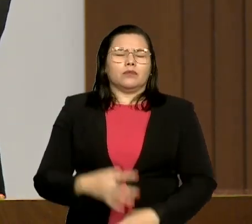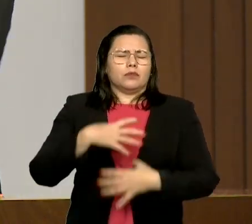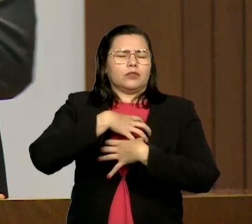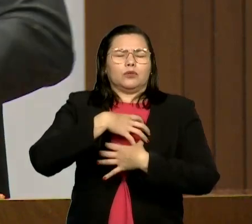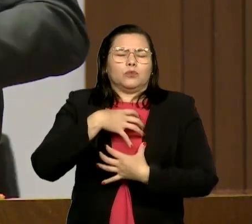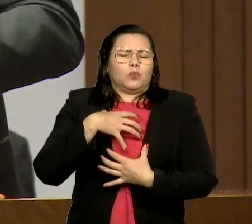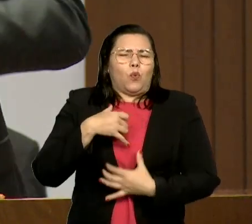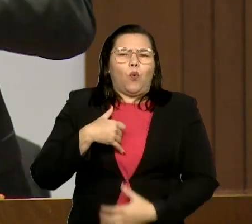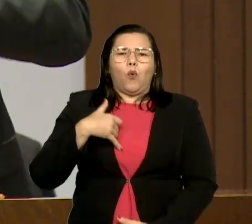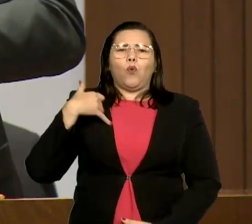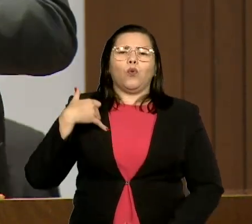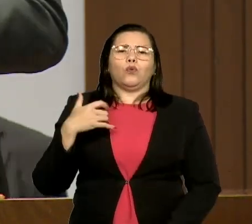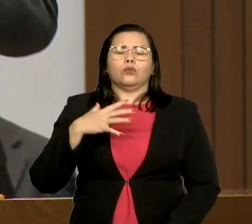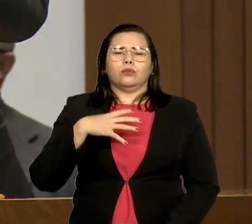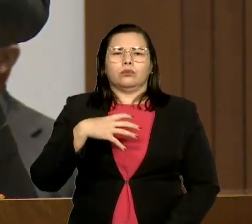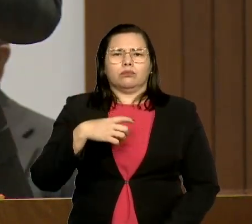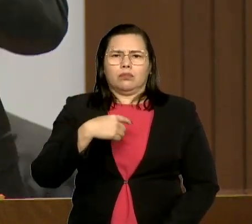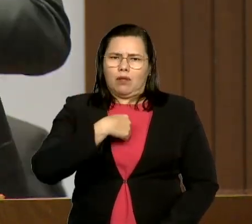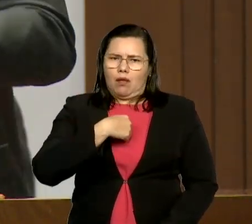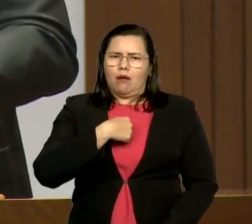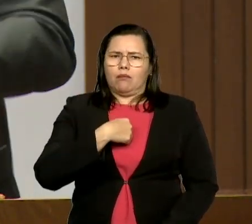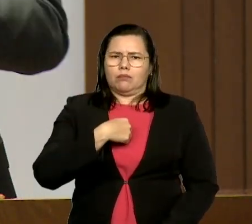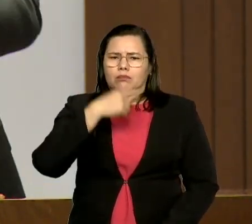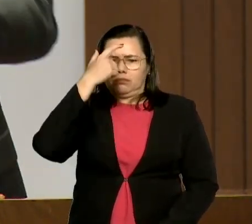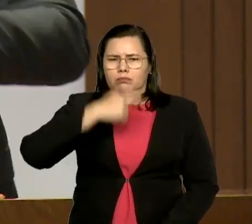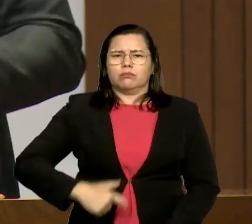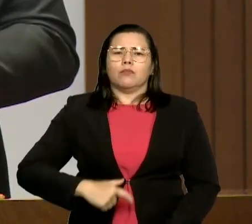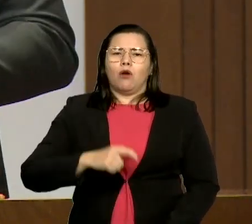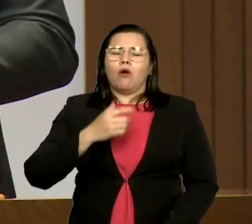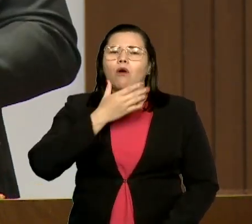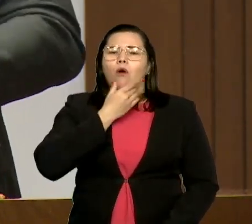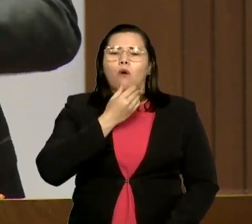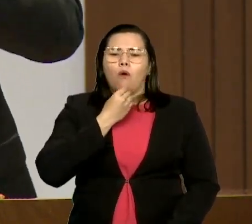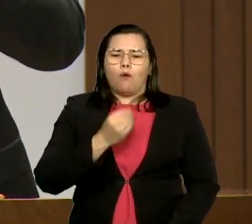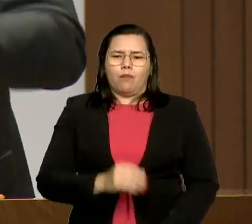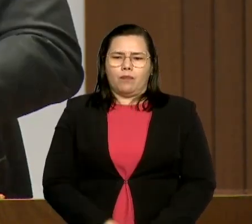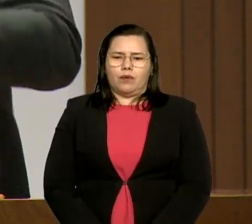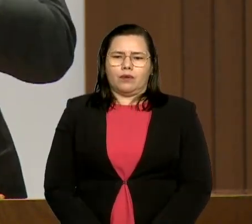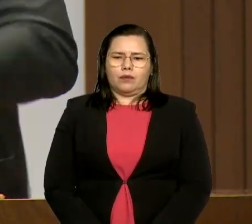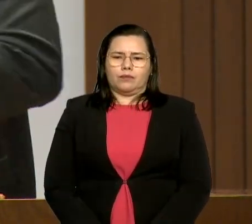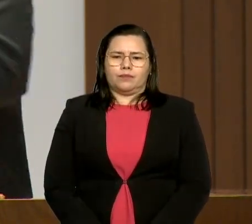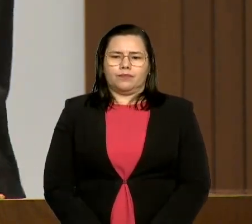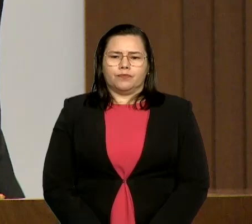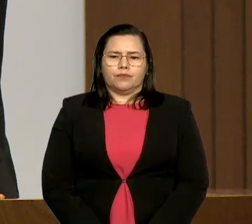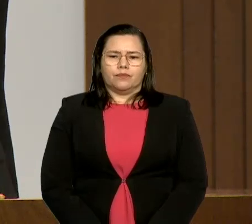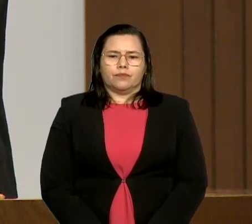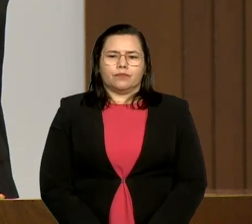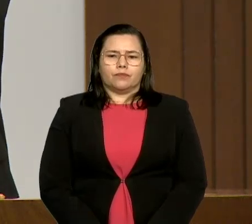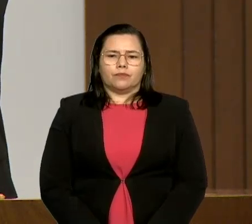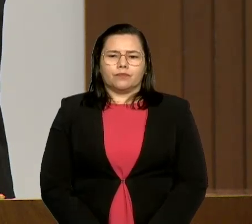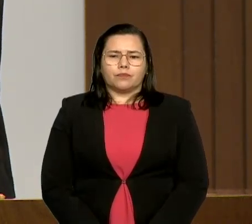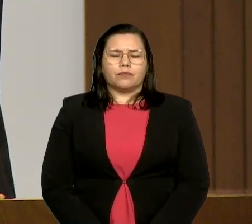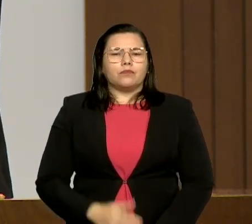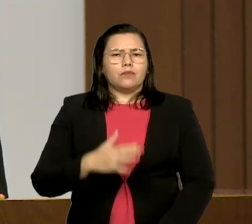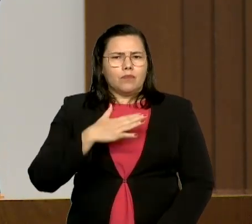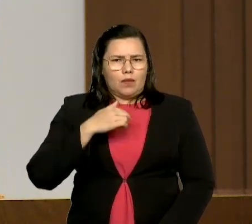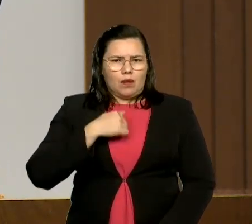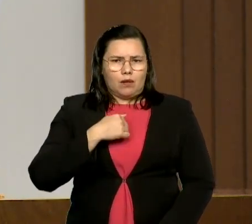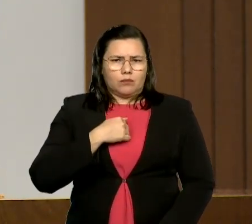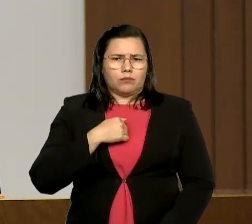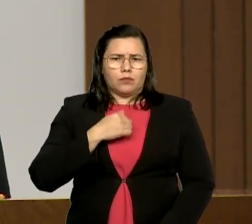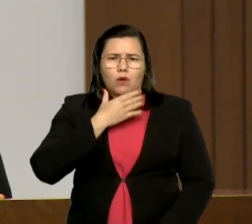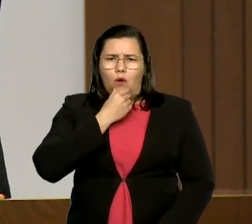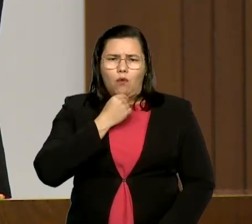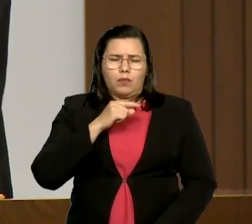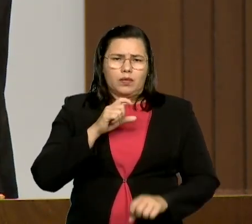E acho que ela não tem que ser alimentada por ego. Mas eu tenho orgulho do meu papel de homem na sociedade, dentro